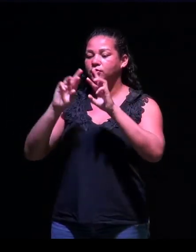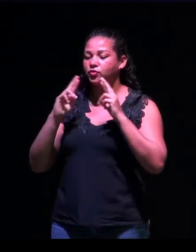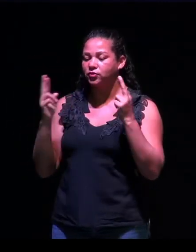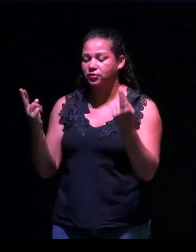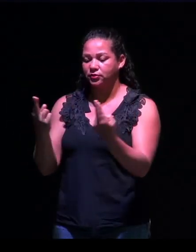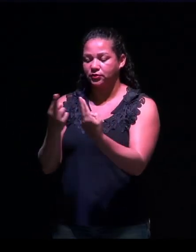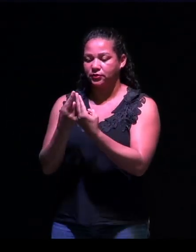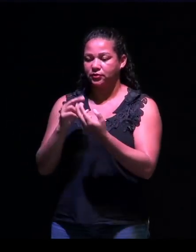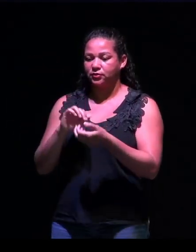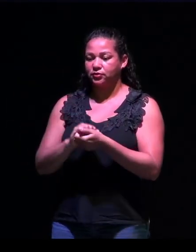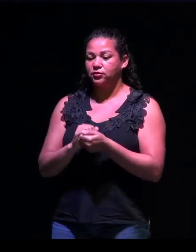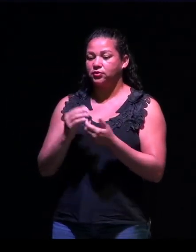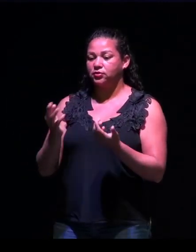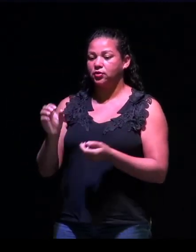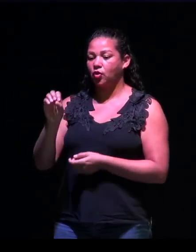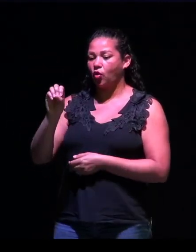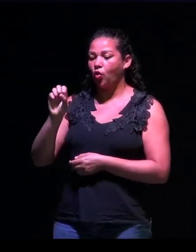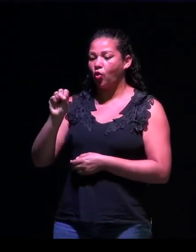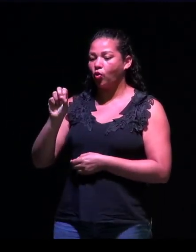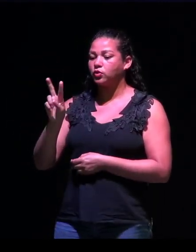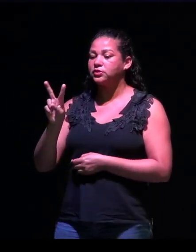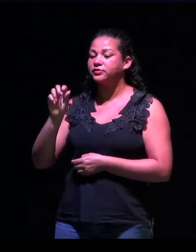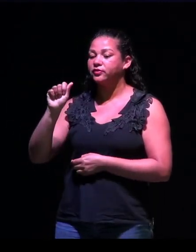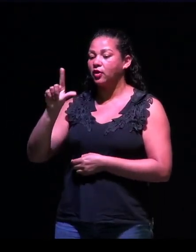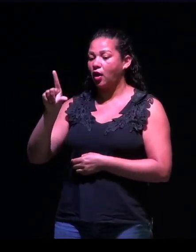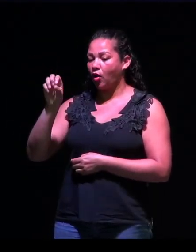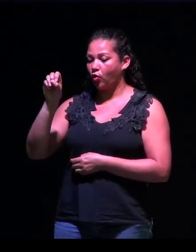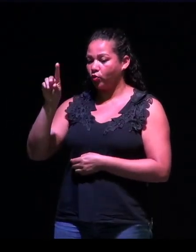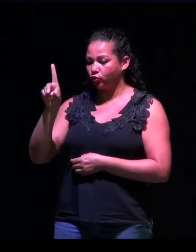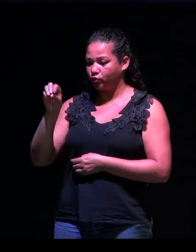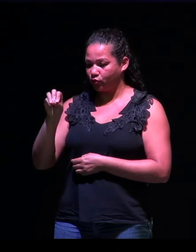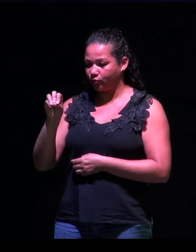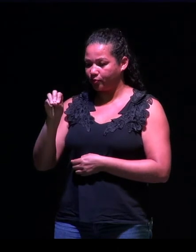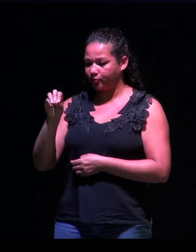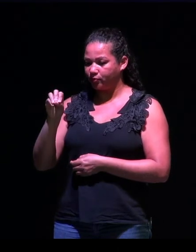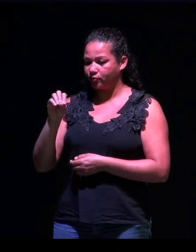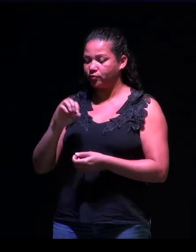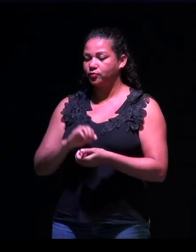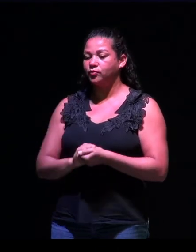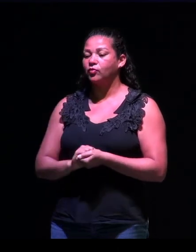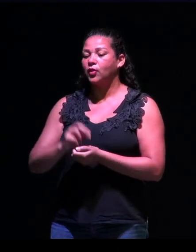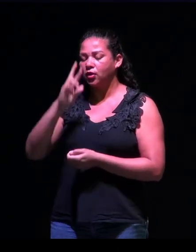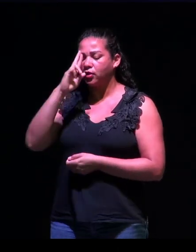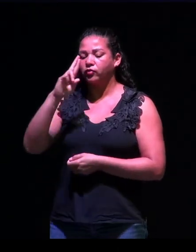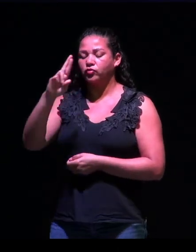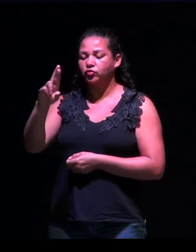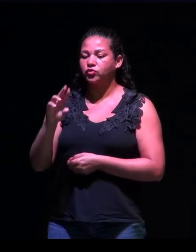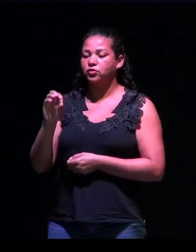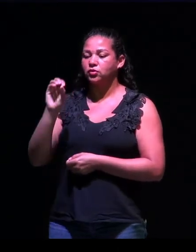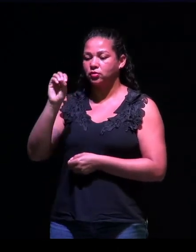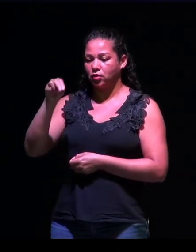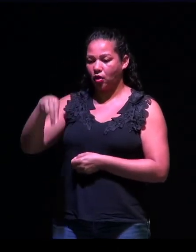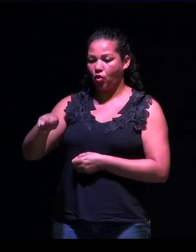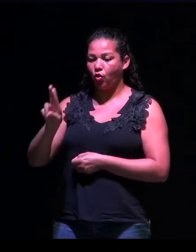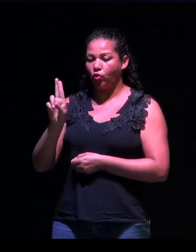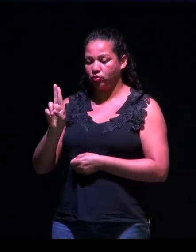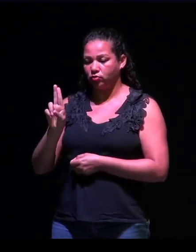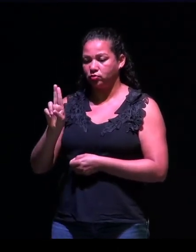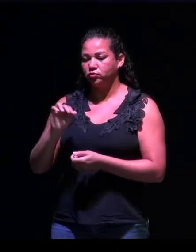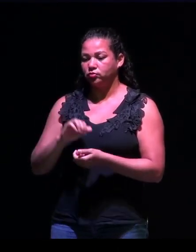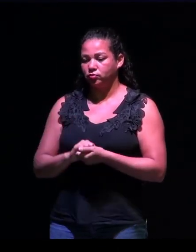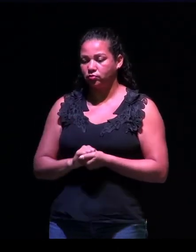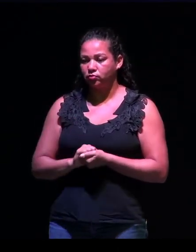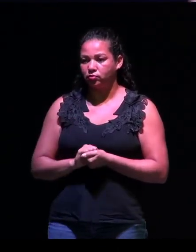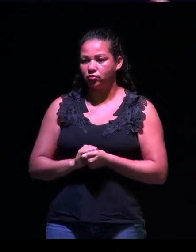lá, foi o Oswaldo Aranha, um brasileiro, que estava comandando, sendo o presidente da sessão das Nações